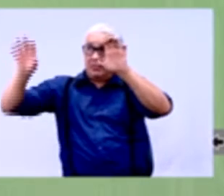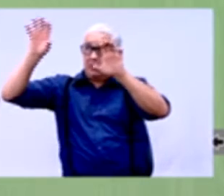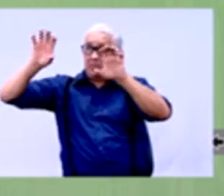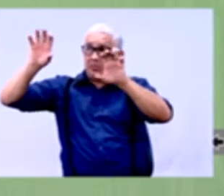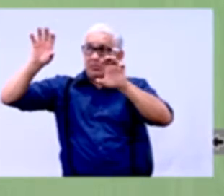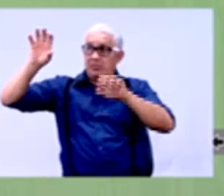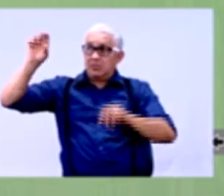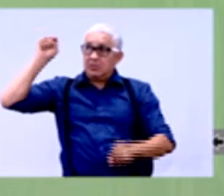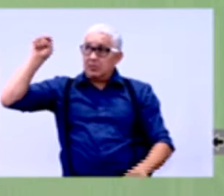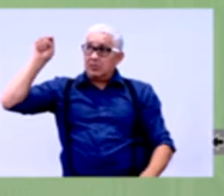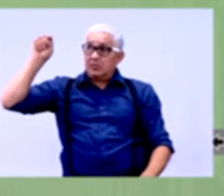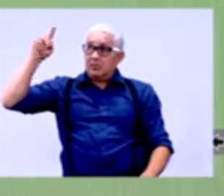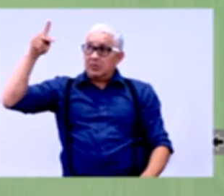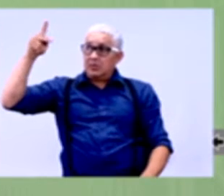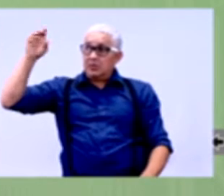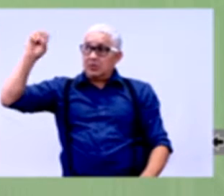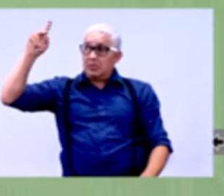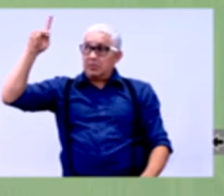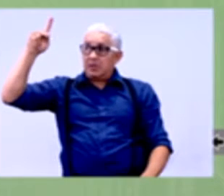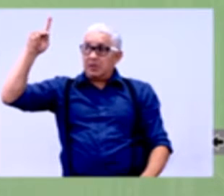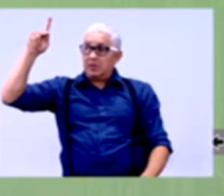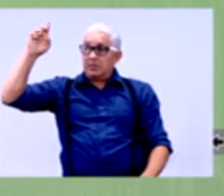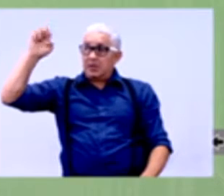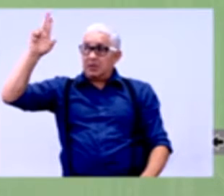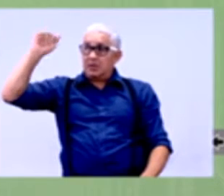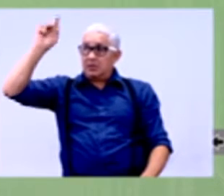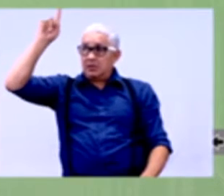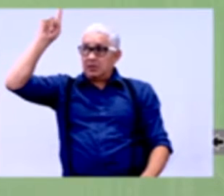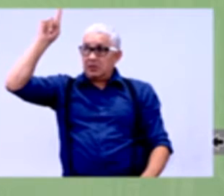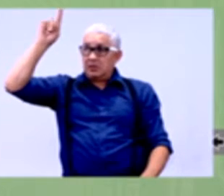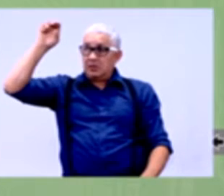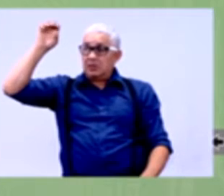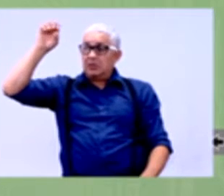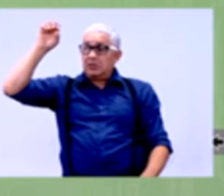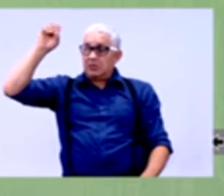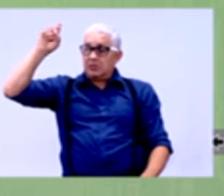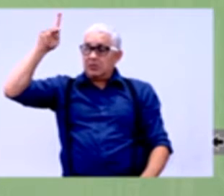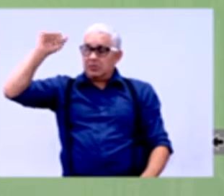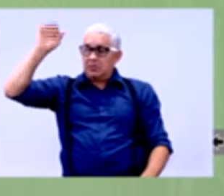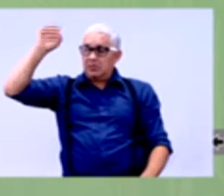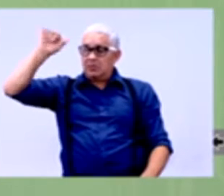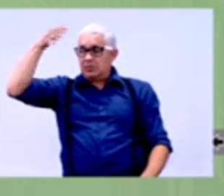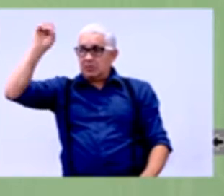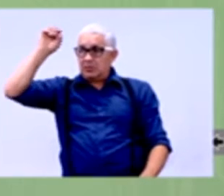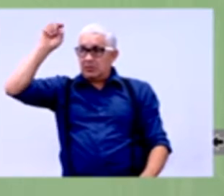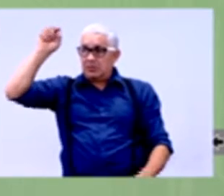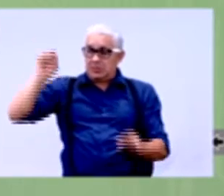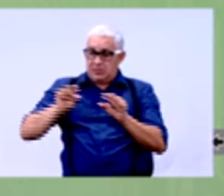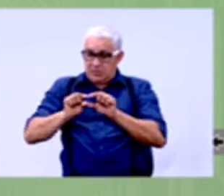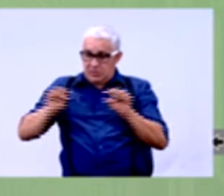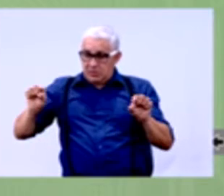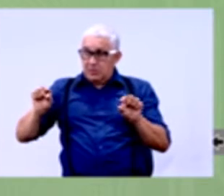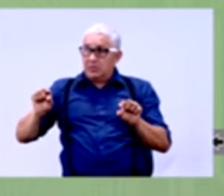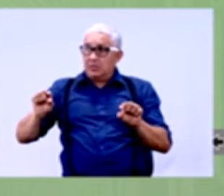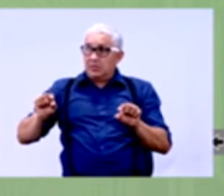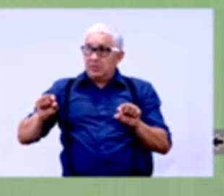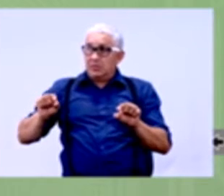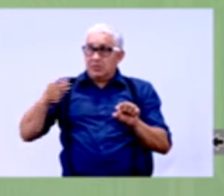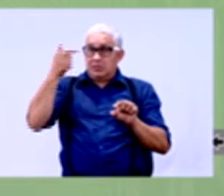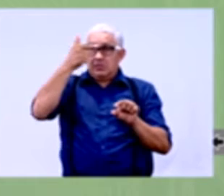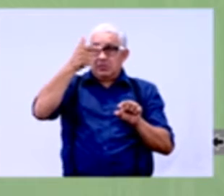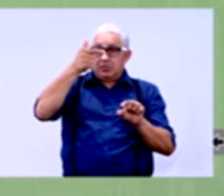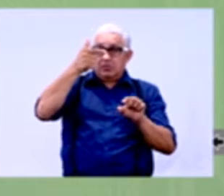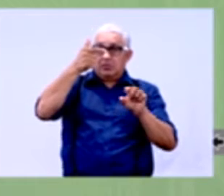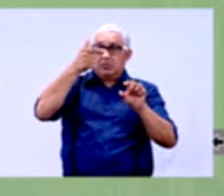operação. Porque quando nós estamos falando desse segundo nível, que é da aplicação para